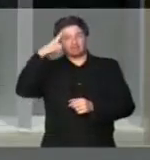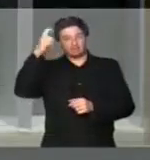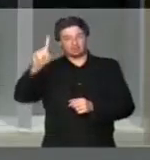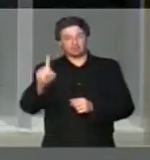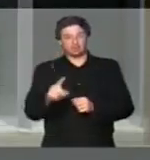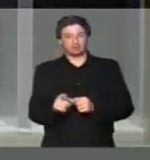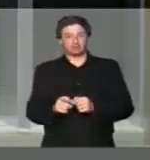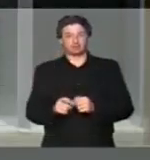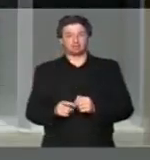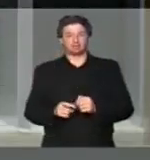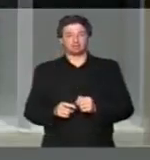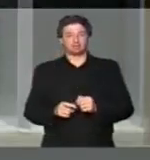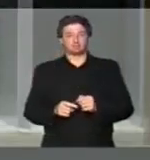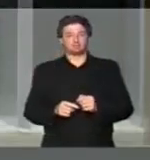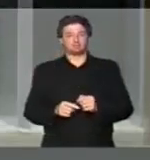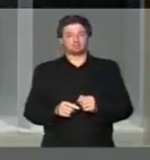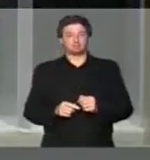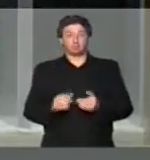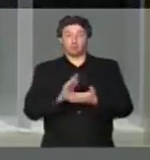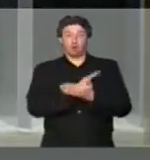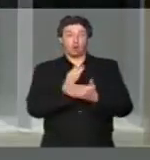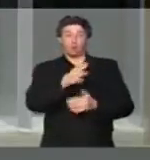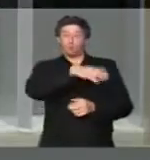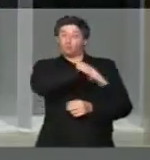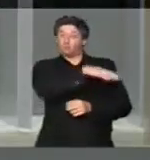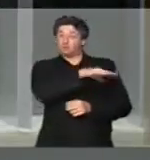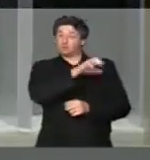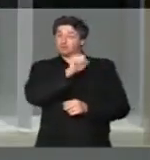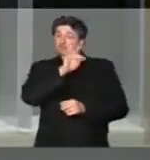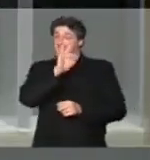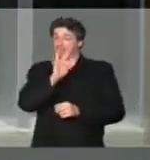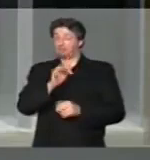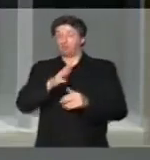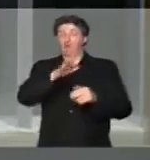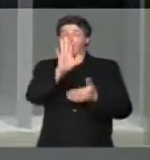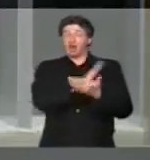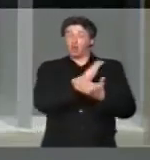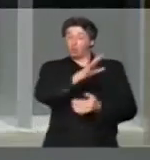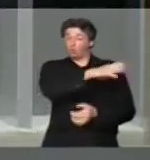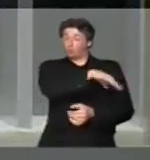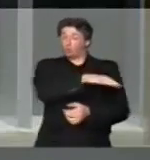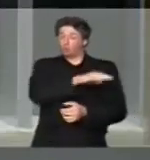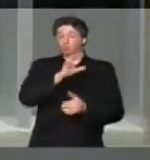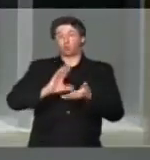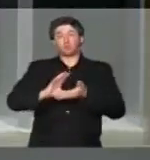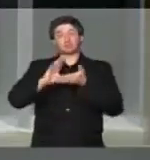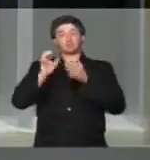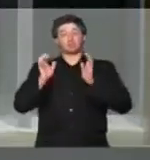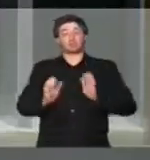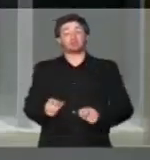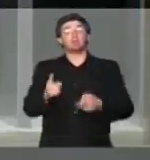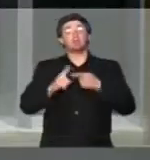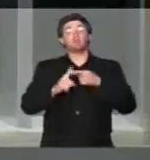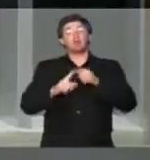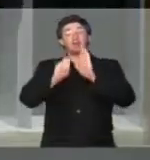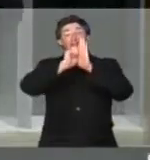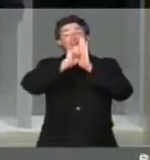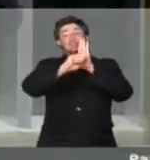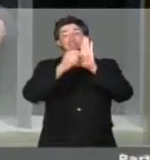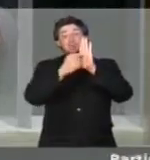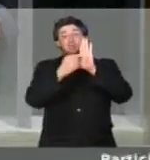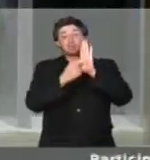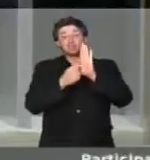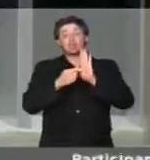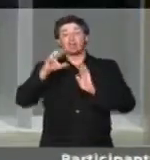criminal de alguns no Supremo como de alguns aí no conselho de ética porque tá escrito lá